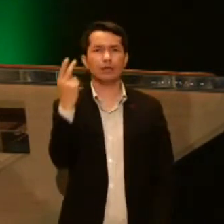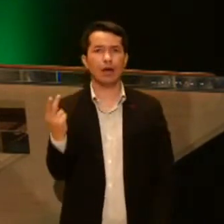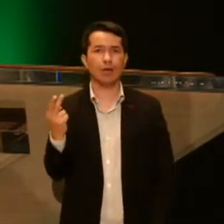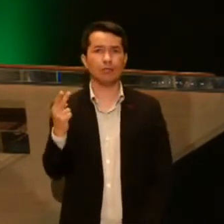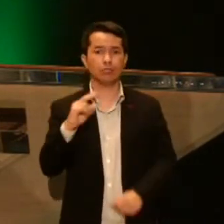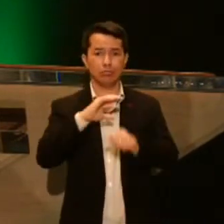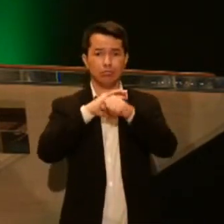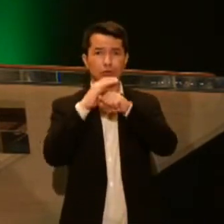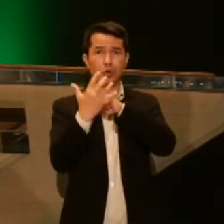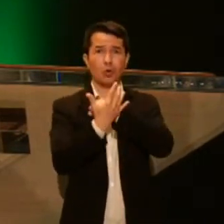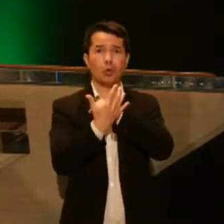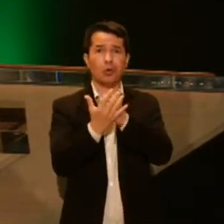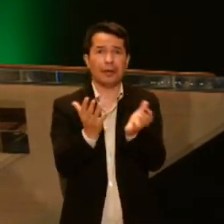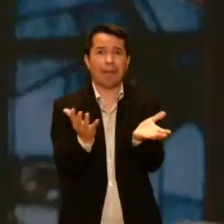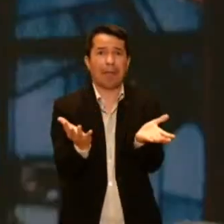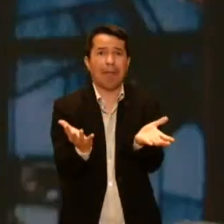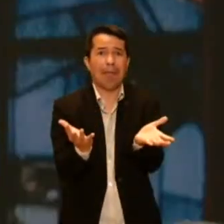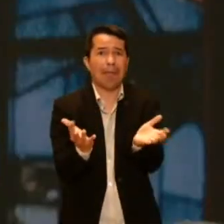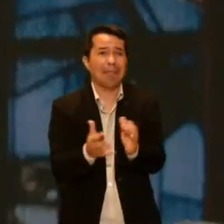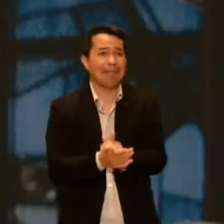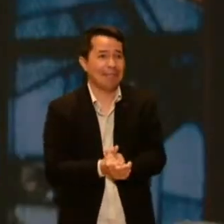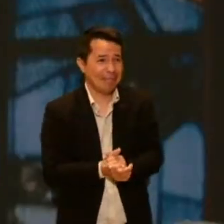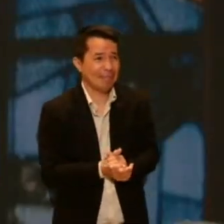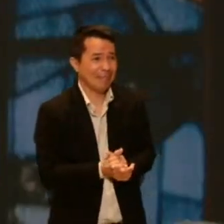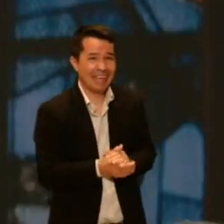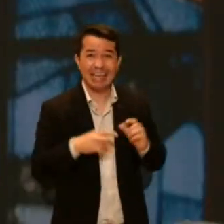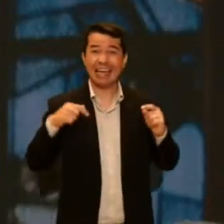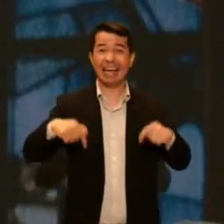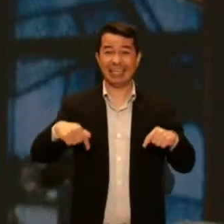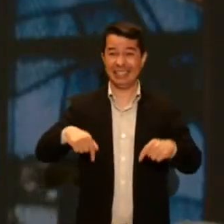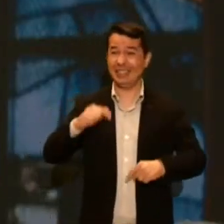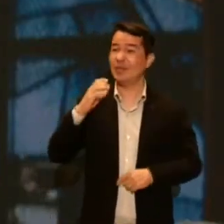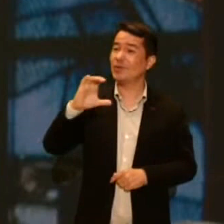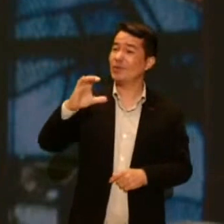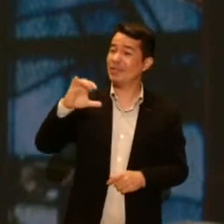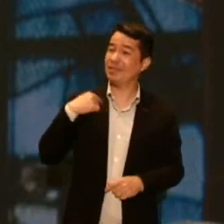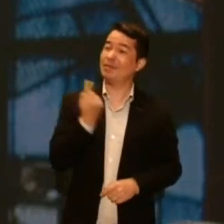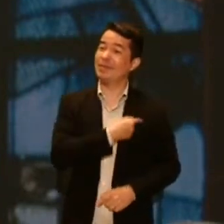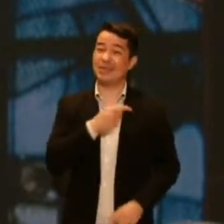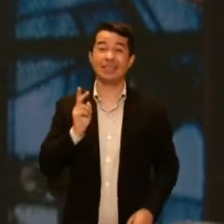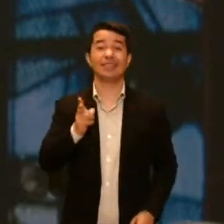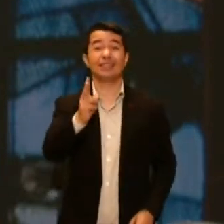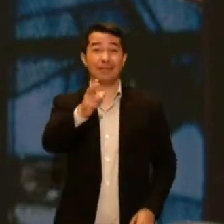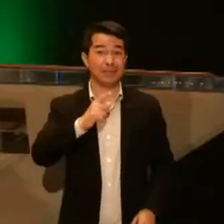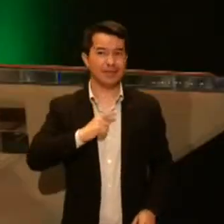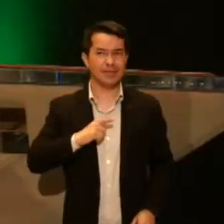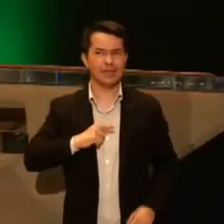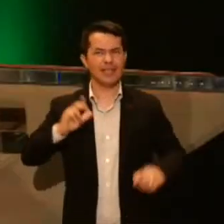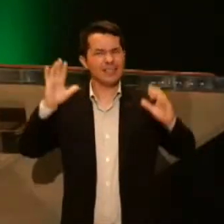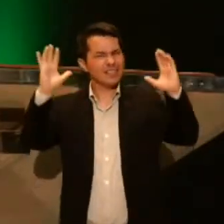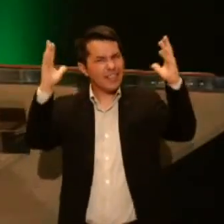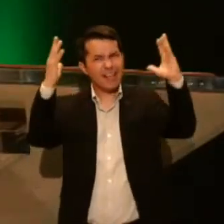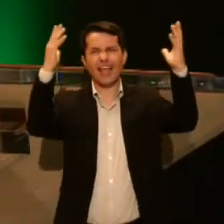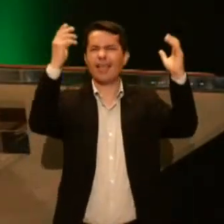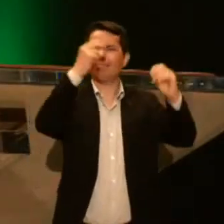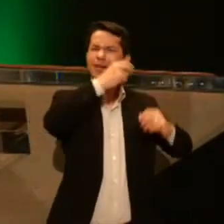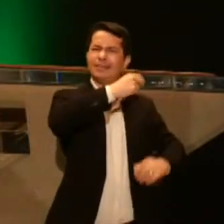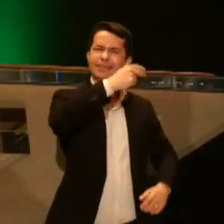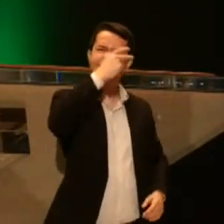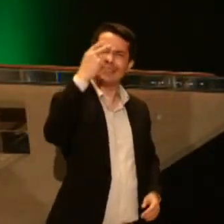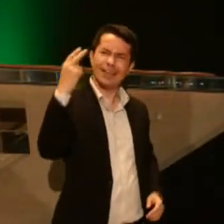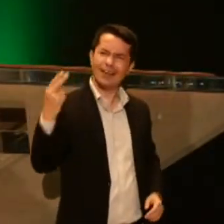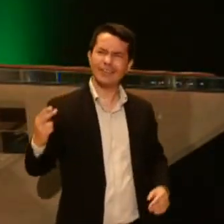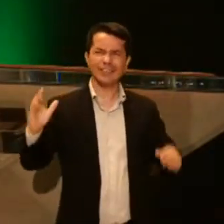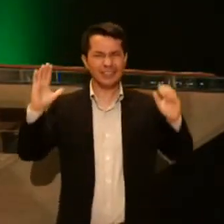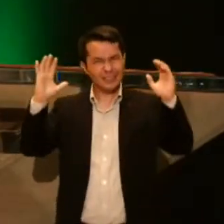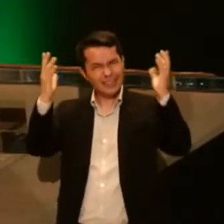pandemia. Essa cidade gosta de celebrar o Natal, então tentamos, a cidade, a prefeitura tentou fazer